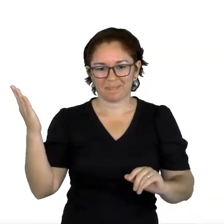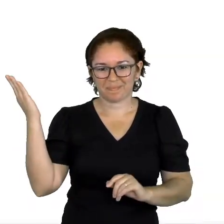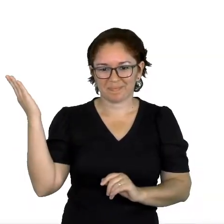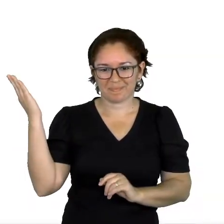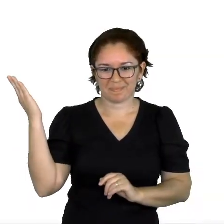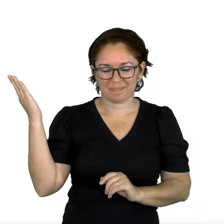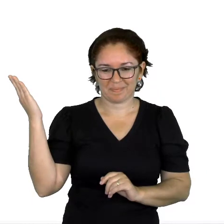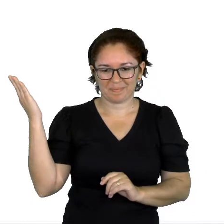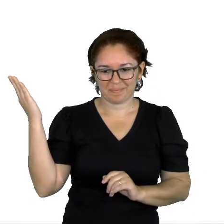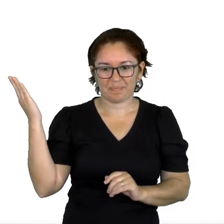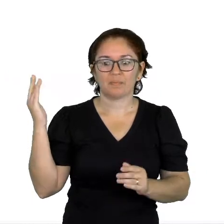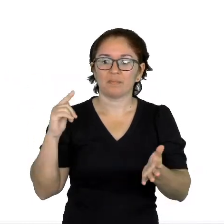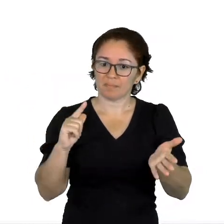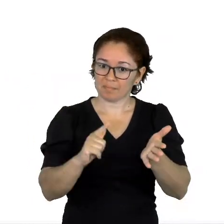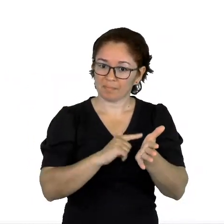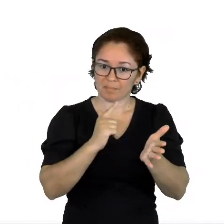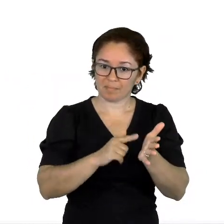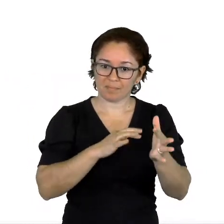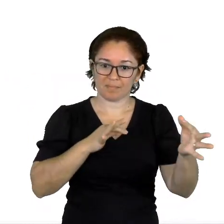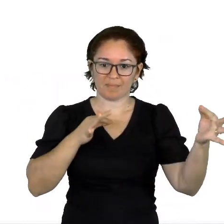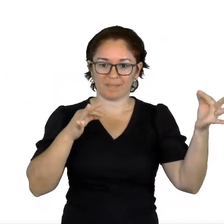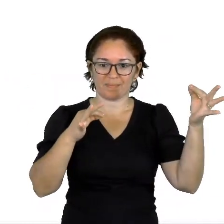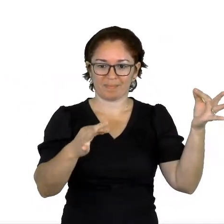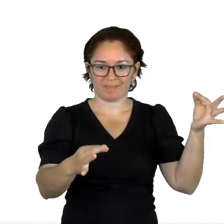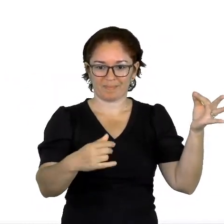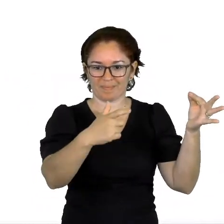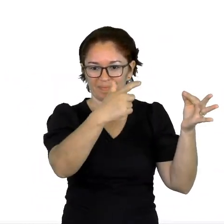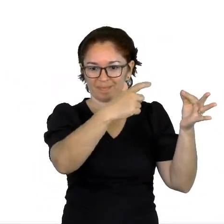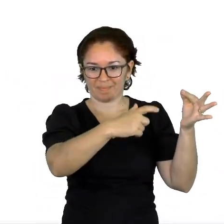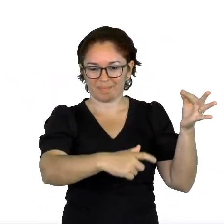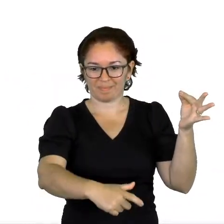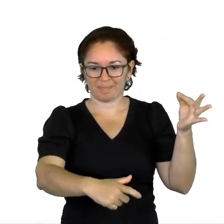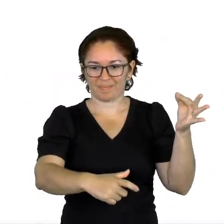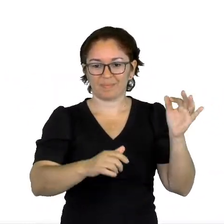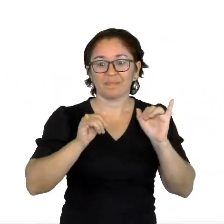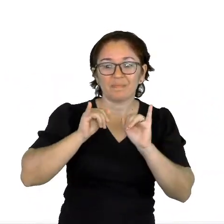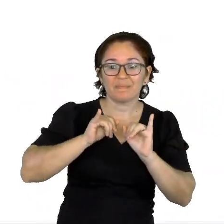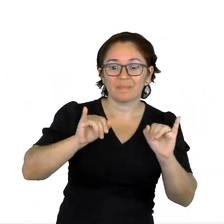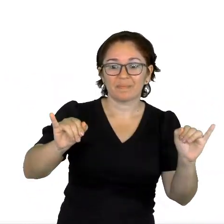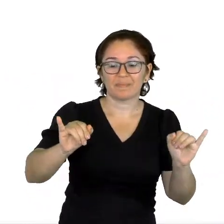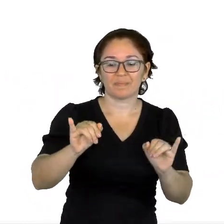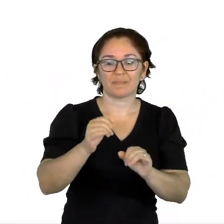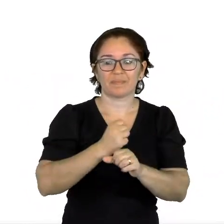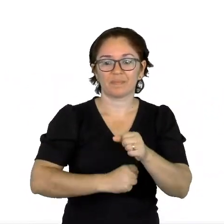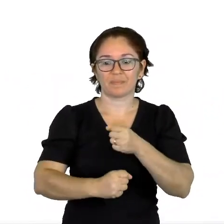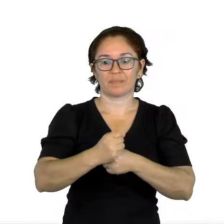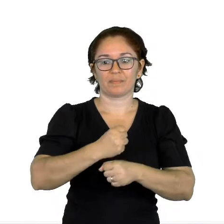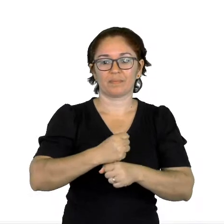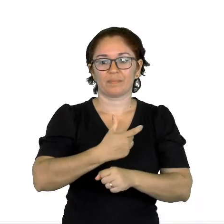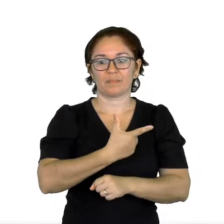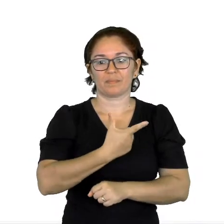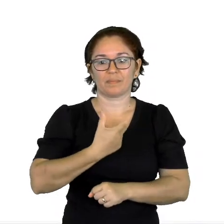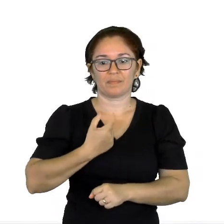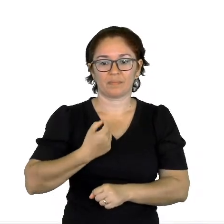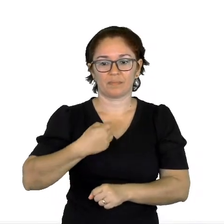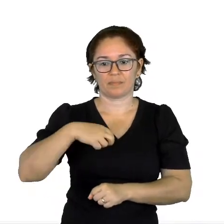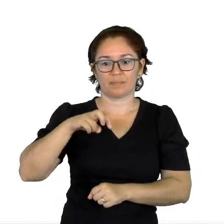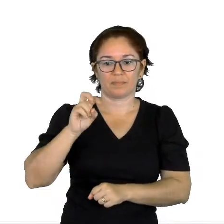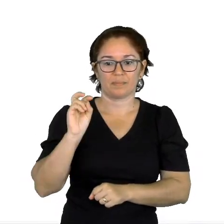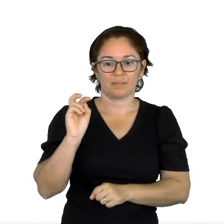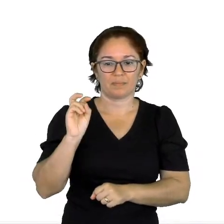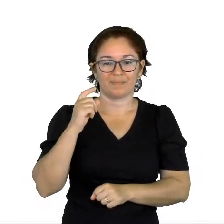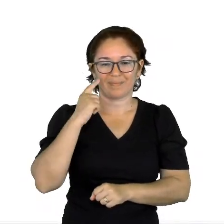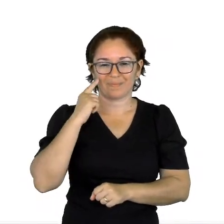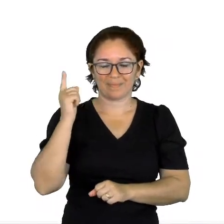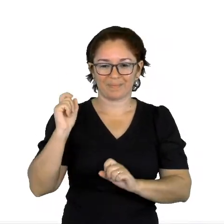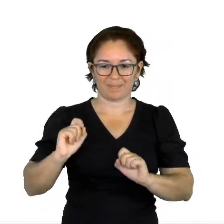é a capa do livro, Ele foi lançado em 2005, só para relembrar. E aí a gente tem, a imagem